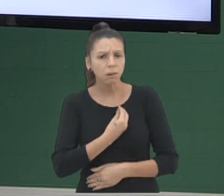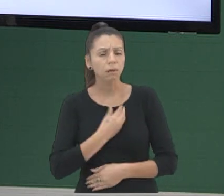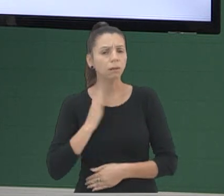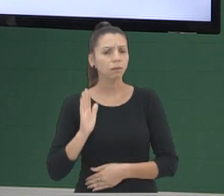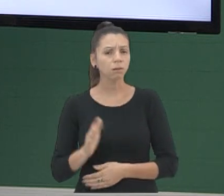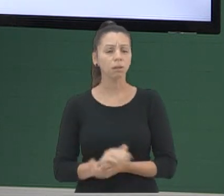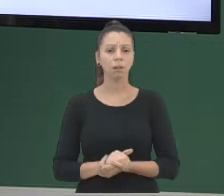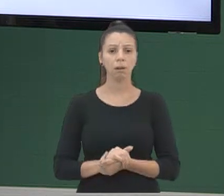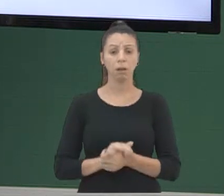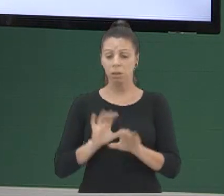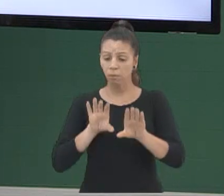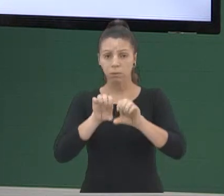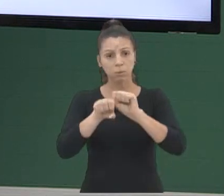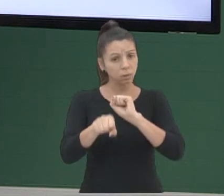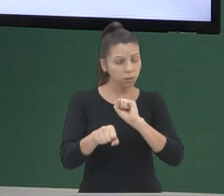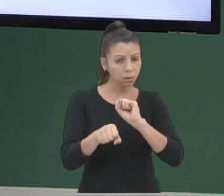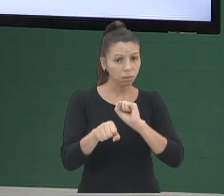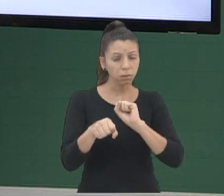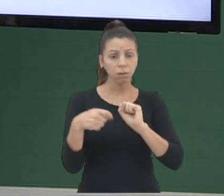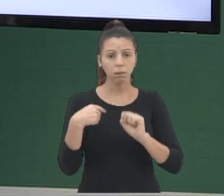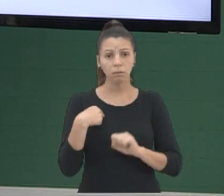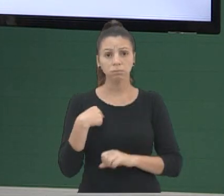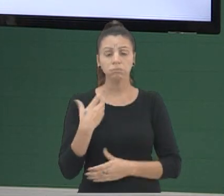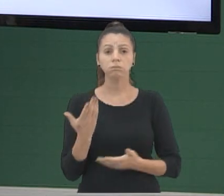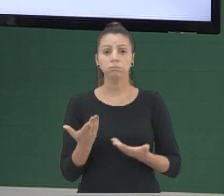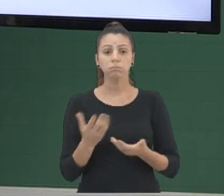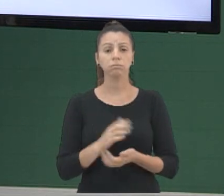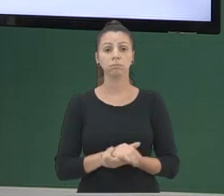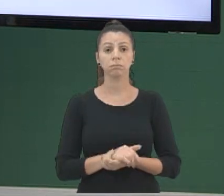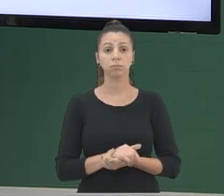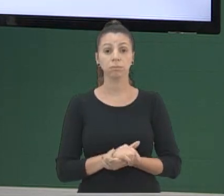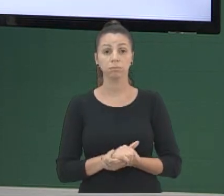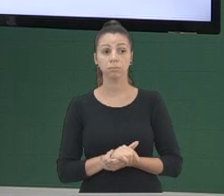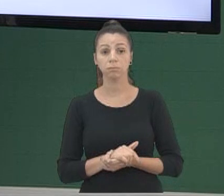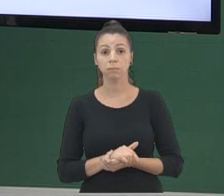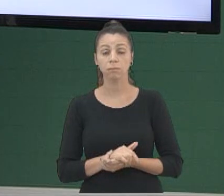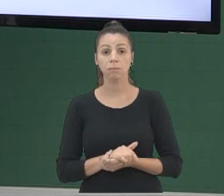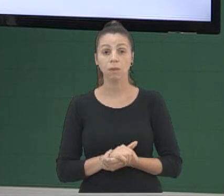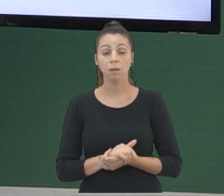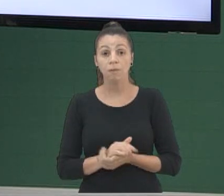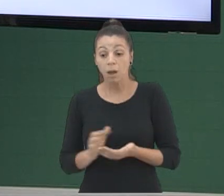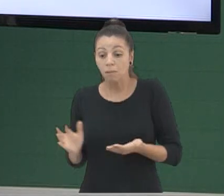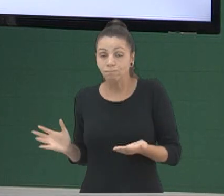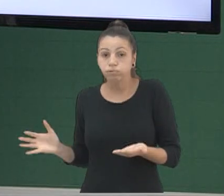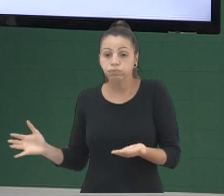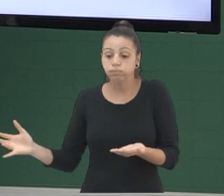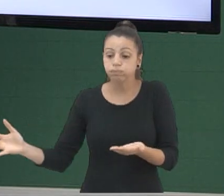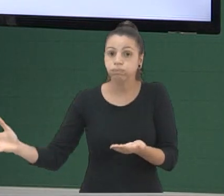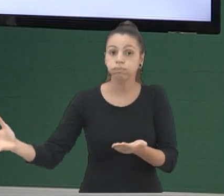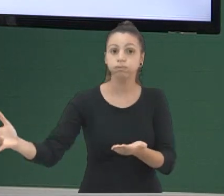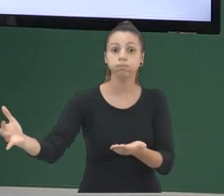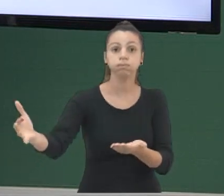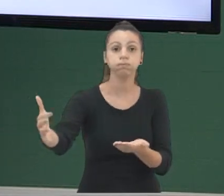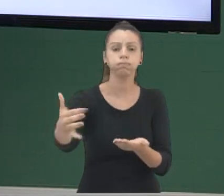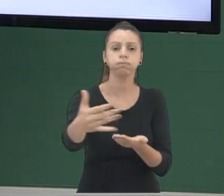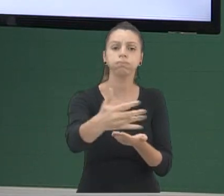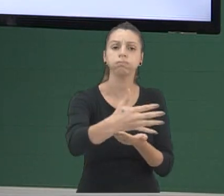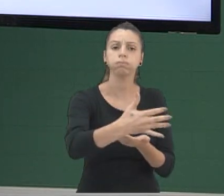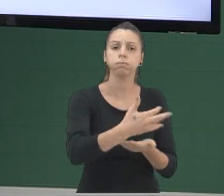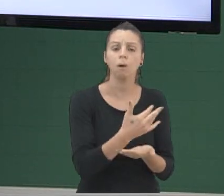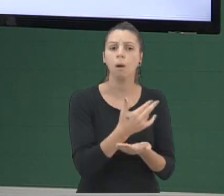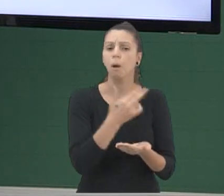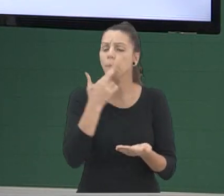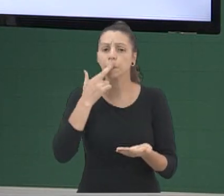de repente da formação que eu tenho, né? Veja que isso é que vai construir a minha resposta. Né? O que constrói a